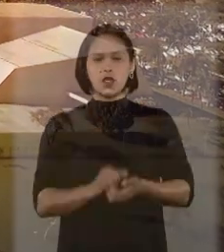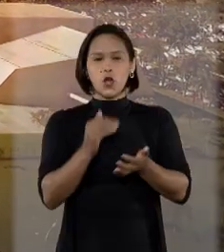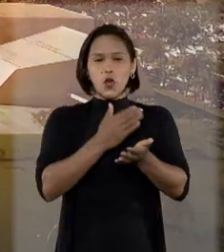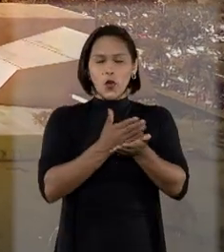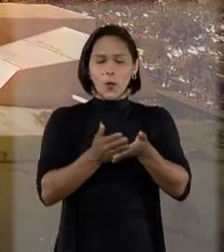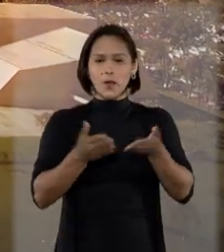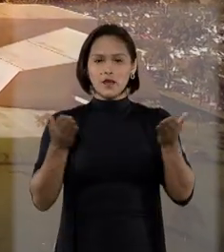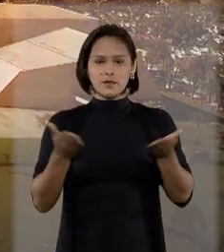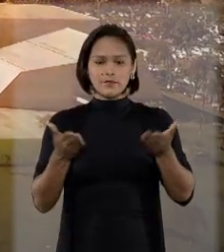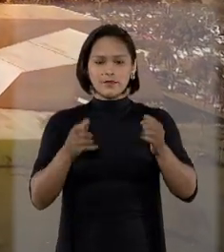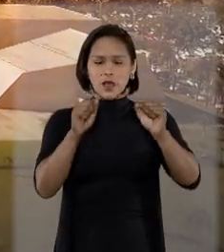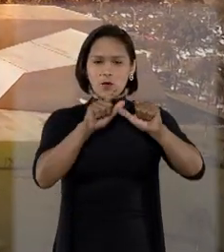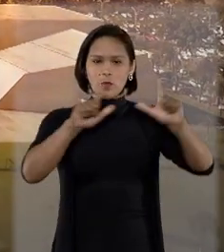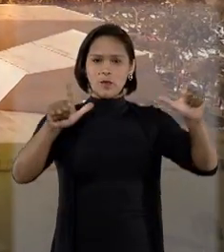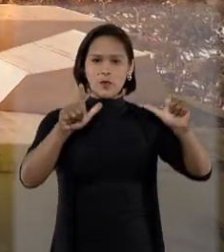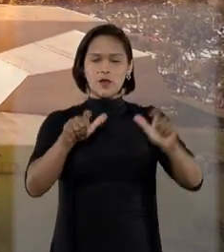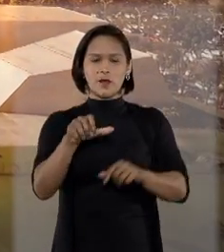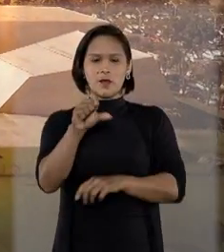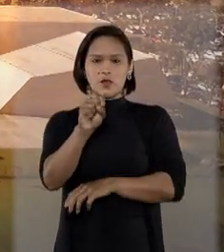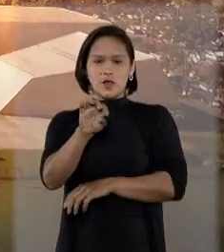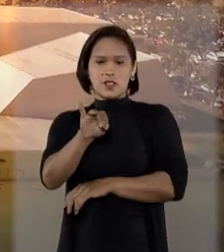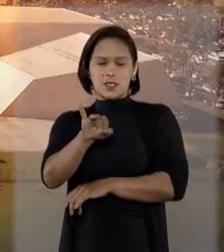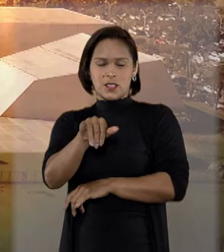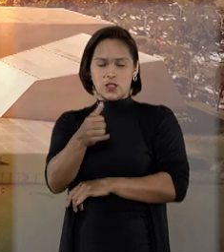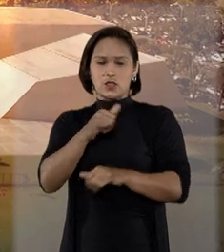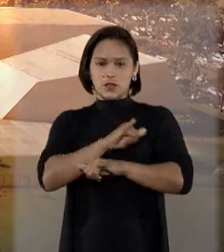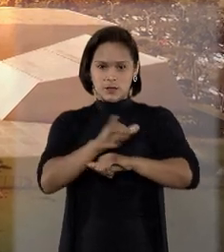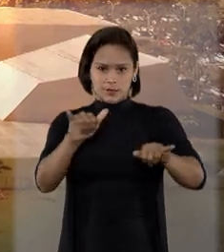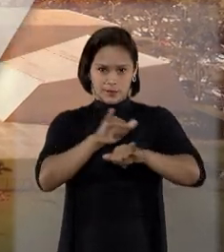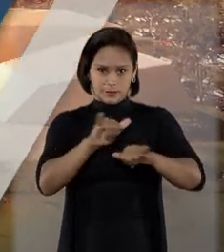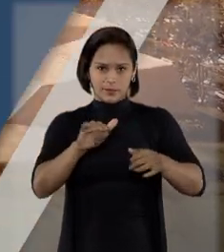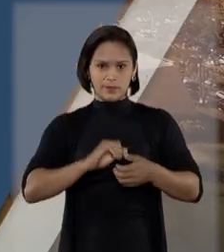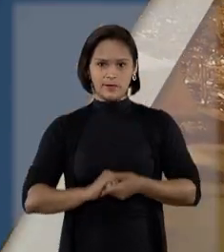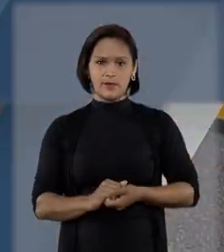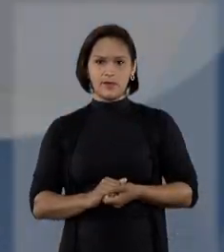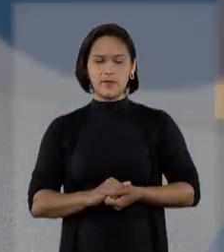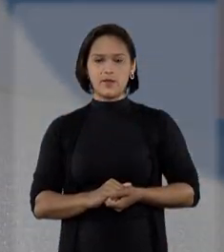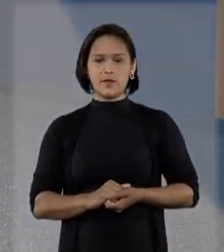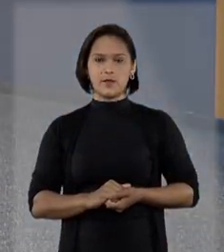Começa agora o programa do Superior Tribunal de Justiça.